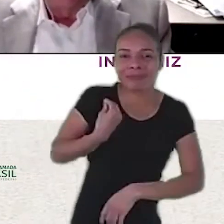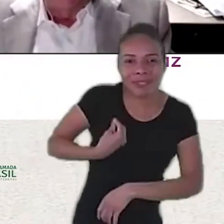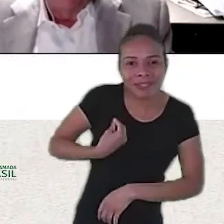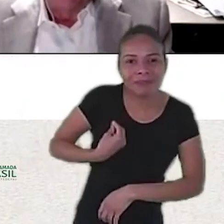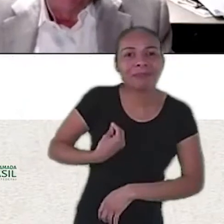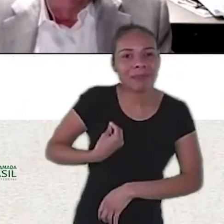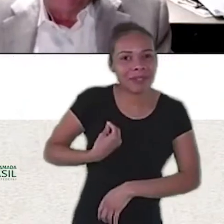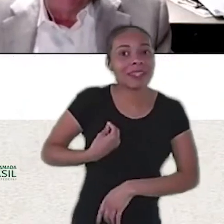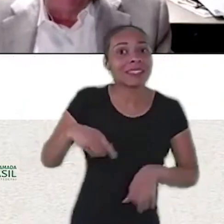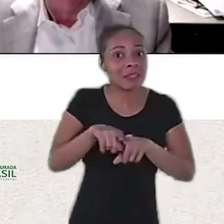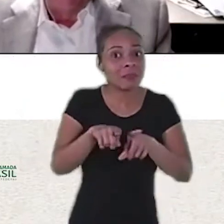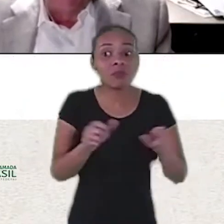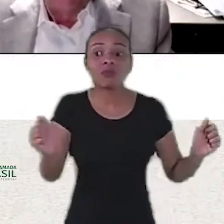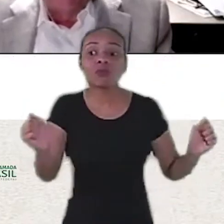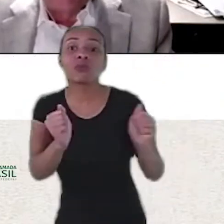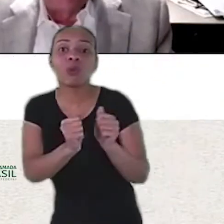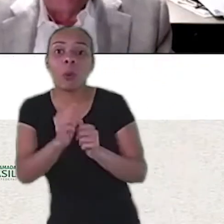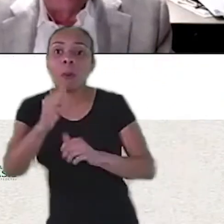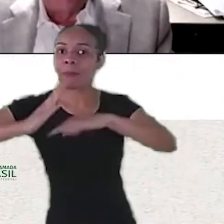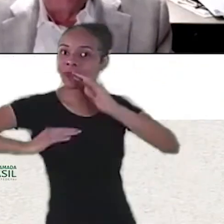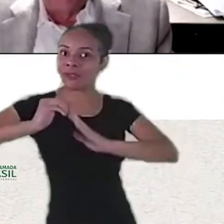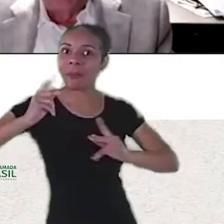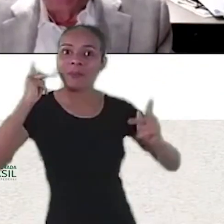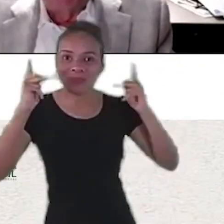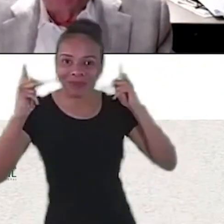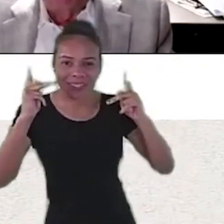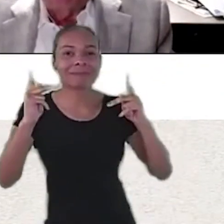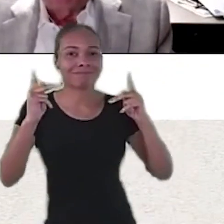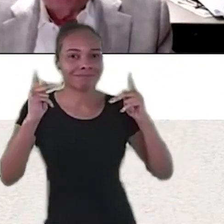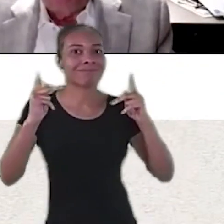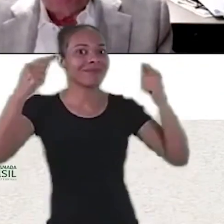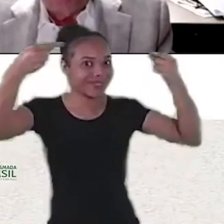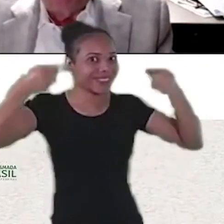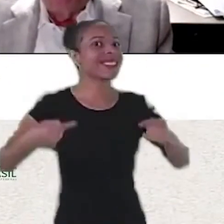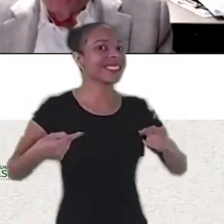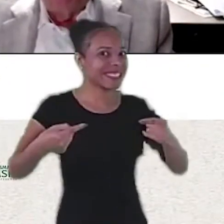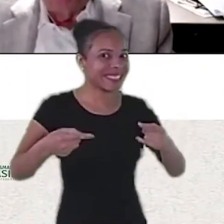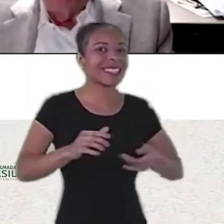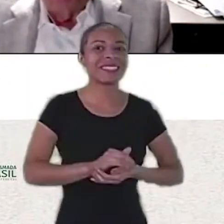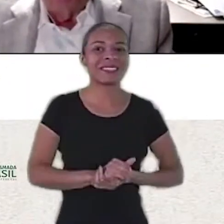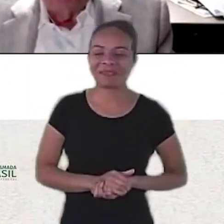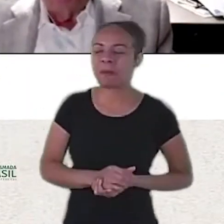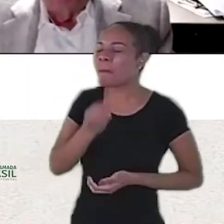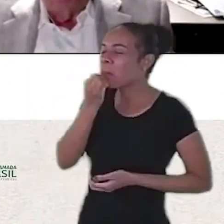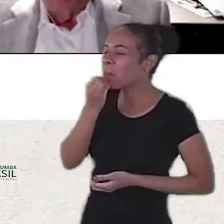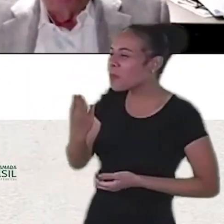Foi muito bom para a gente ouvir vocês. Muito obrigado. Uma boa noite a todos.